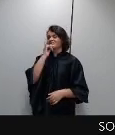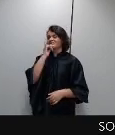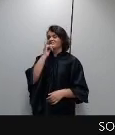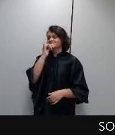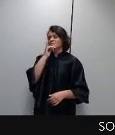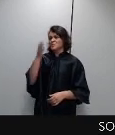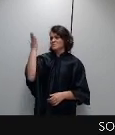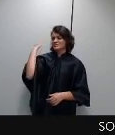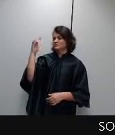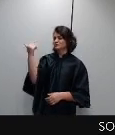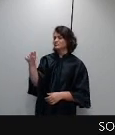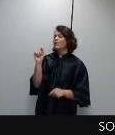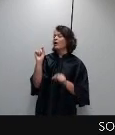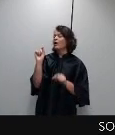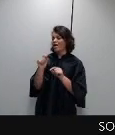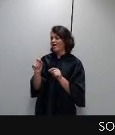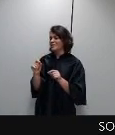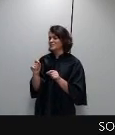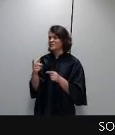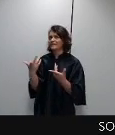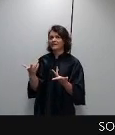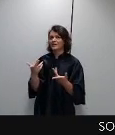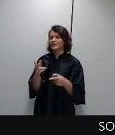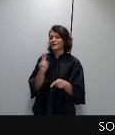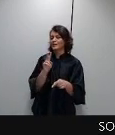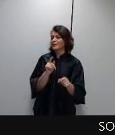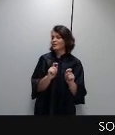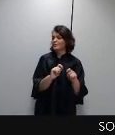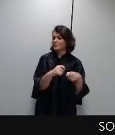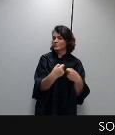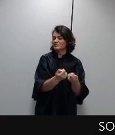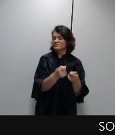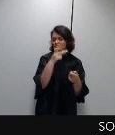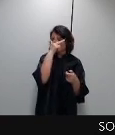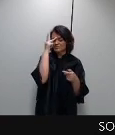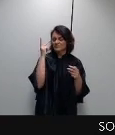por exemplo a proteção da relação homoafetiva